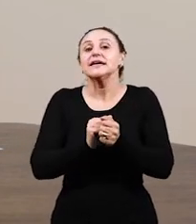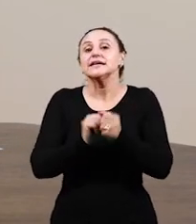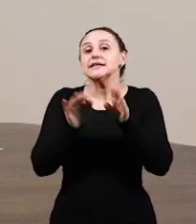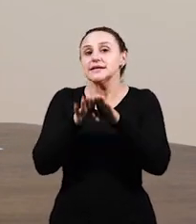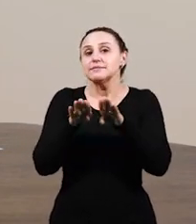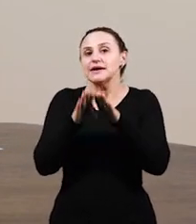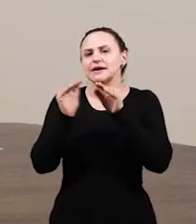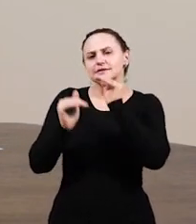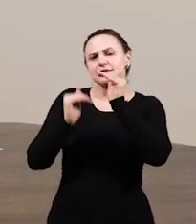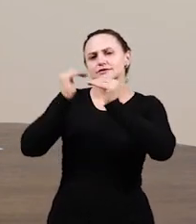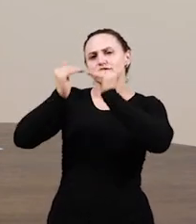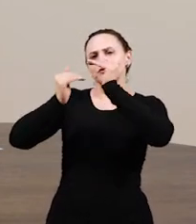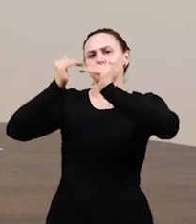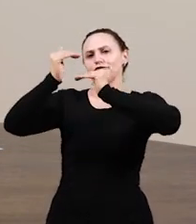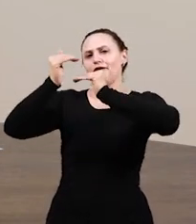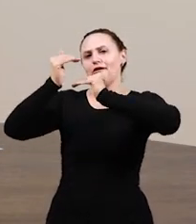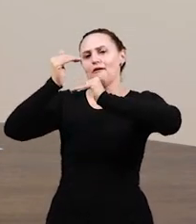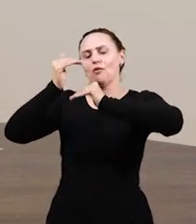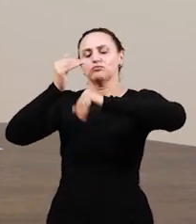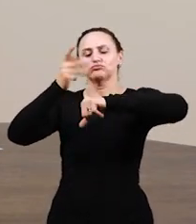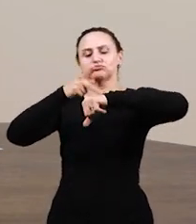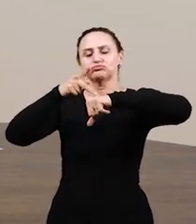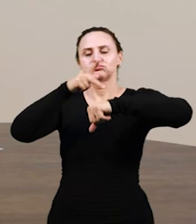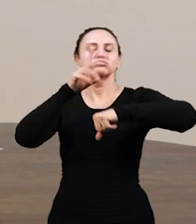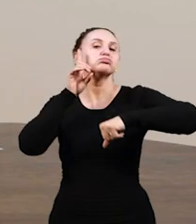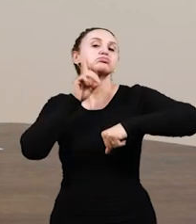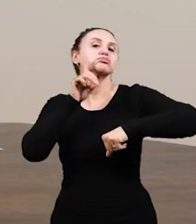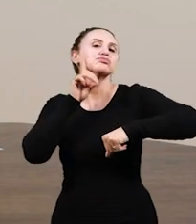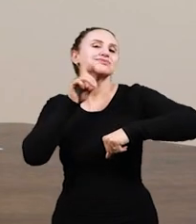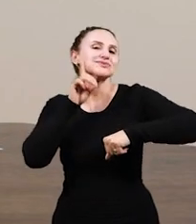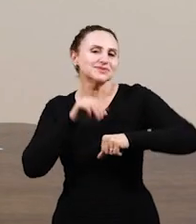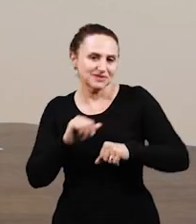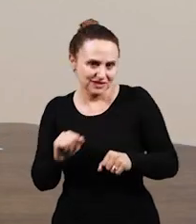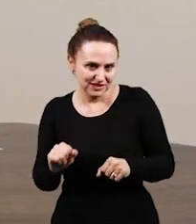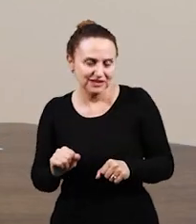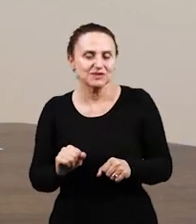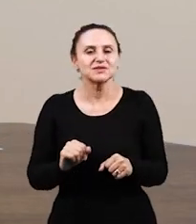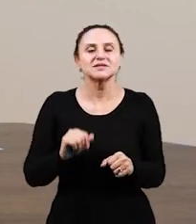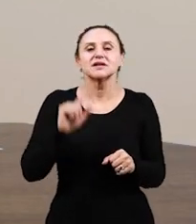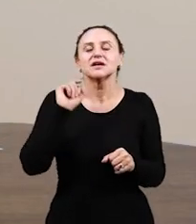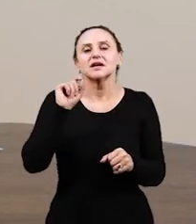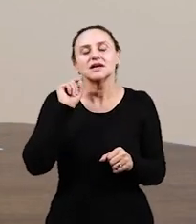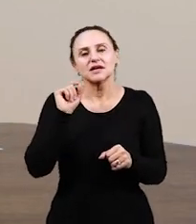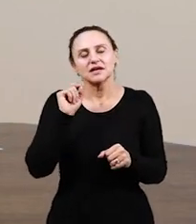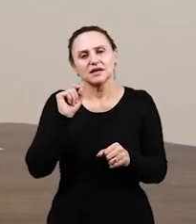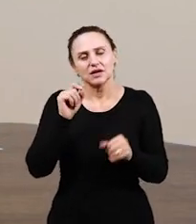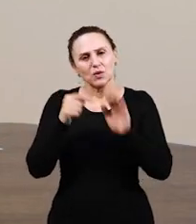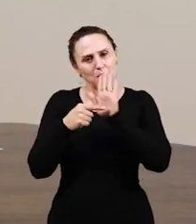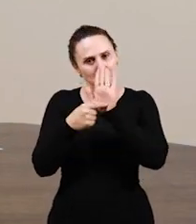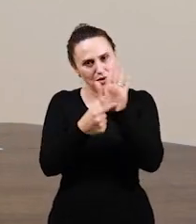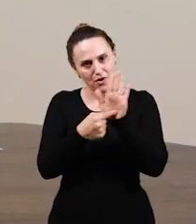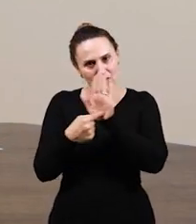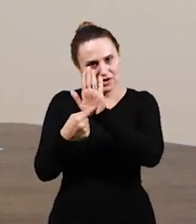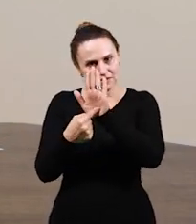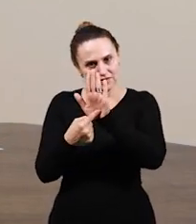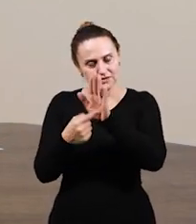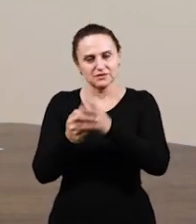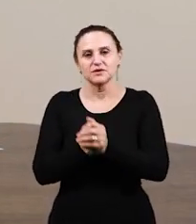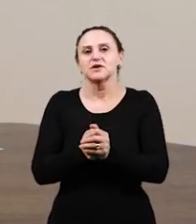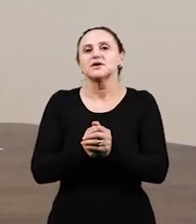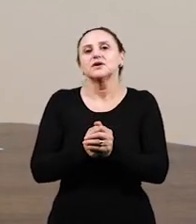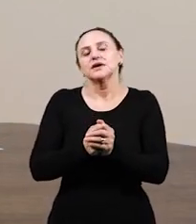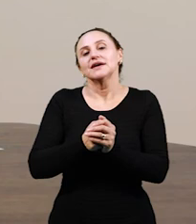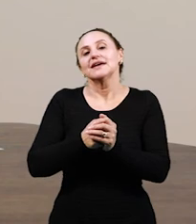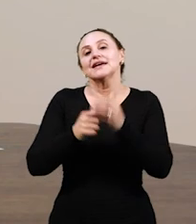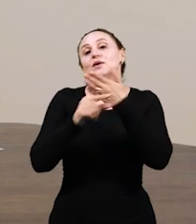linguística que você desenvolveu também nos Estados Unidos EA sociolinguística que é o trato que eu trago para vocês é a desenvolvida